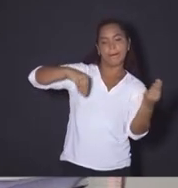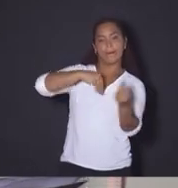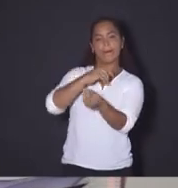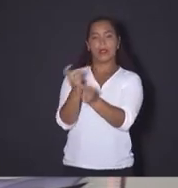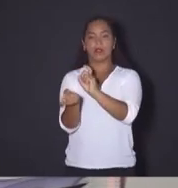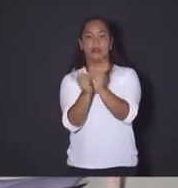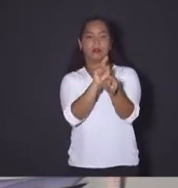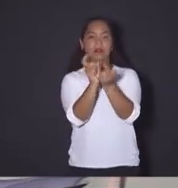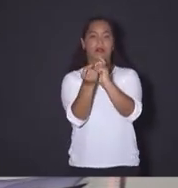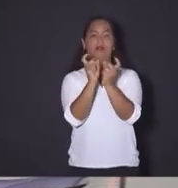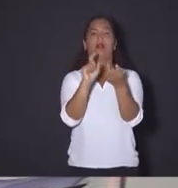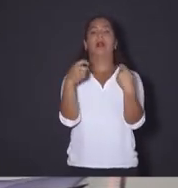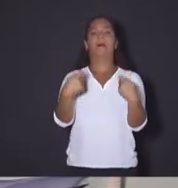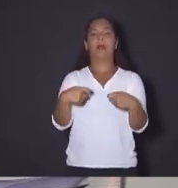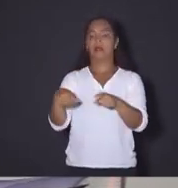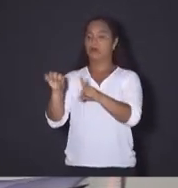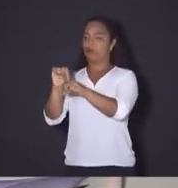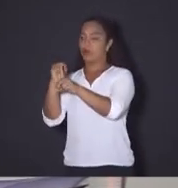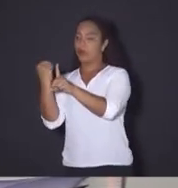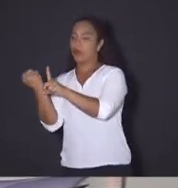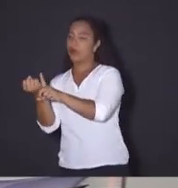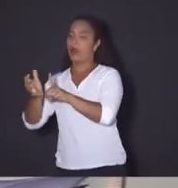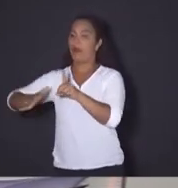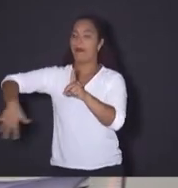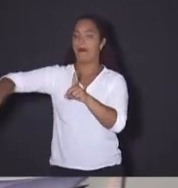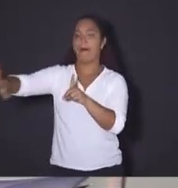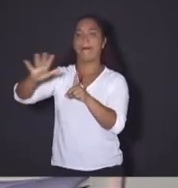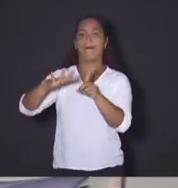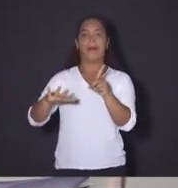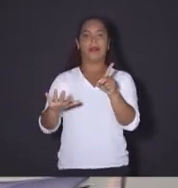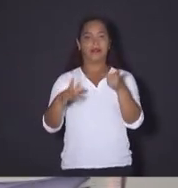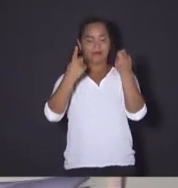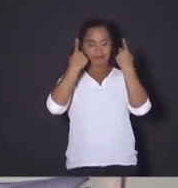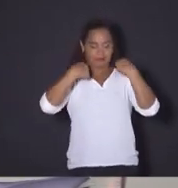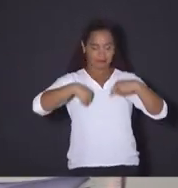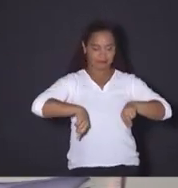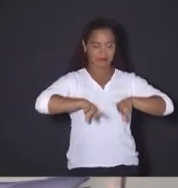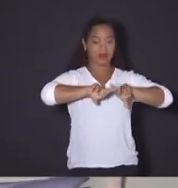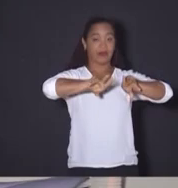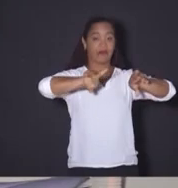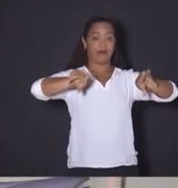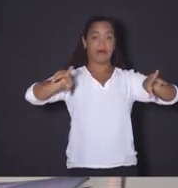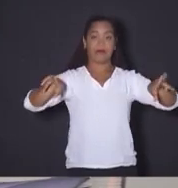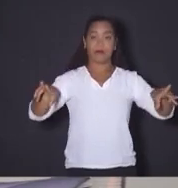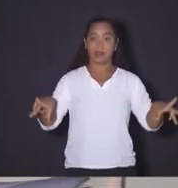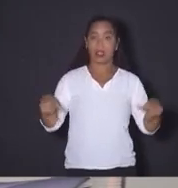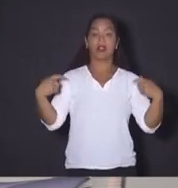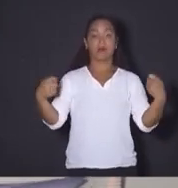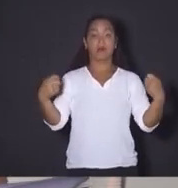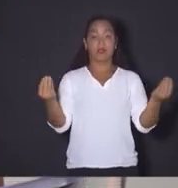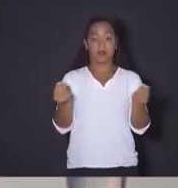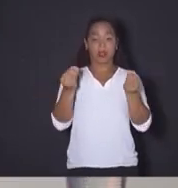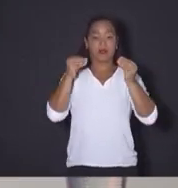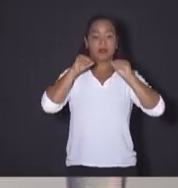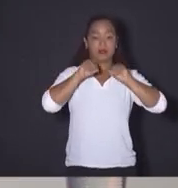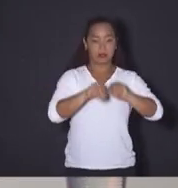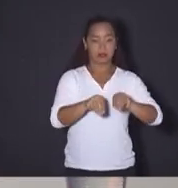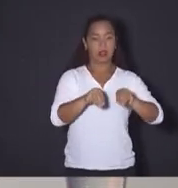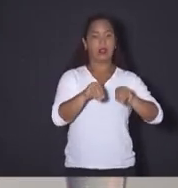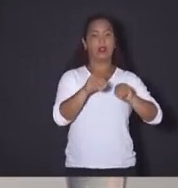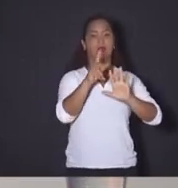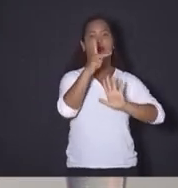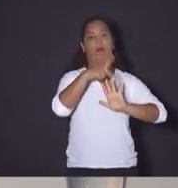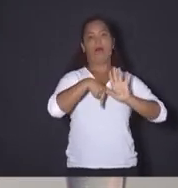as questões sócio ambientais estéticas e relativas à diversidade devem fazer parte do projecto formativo